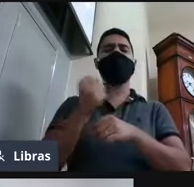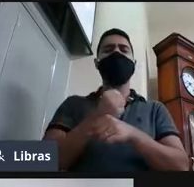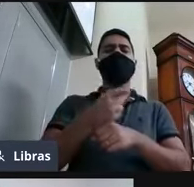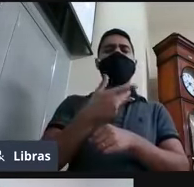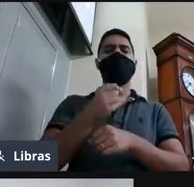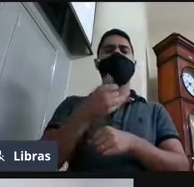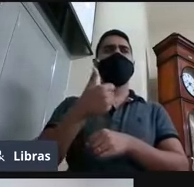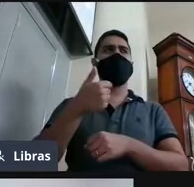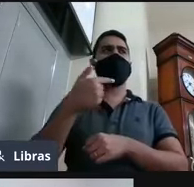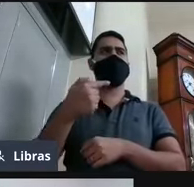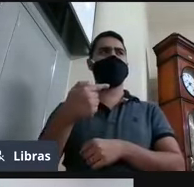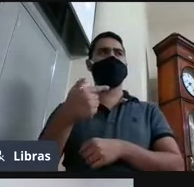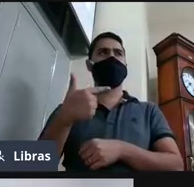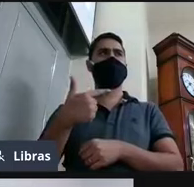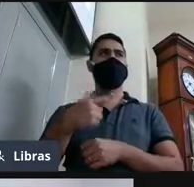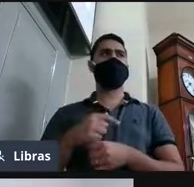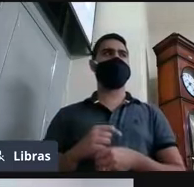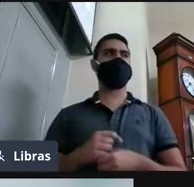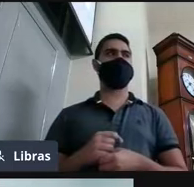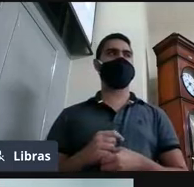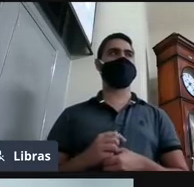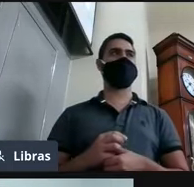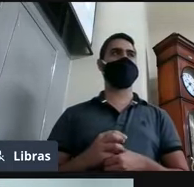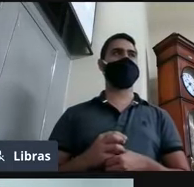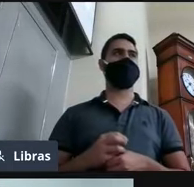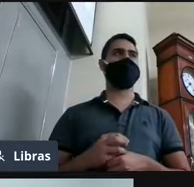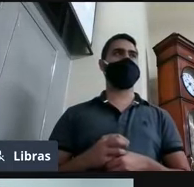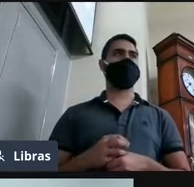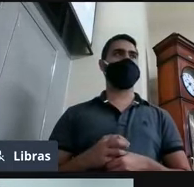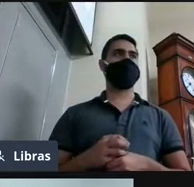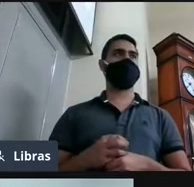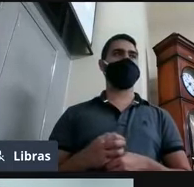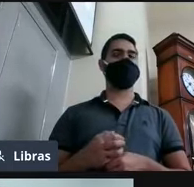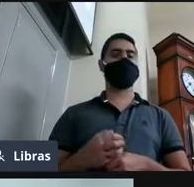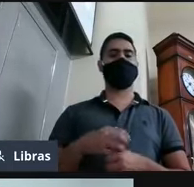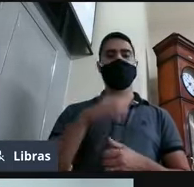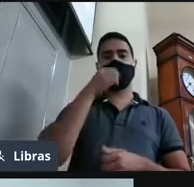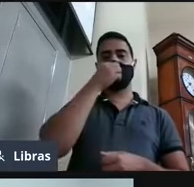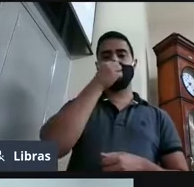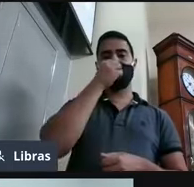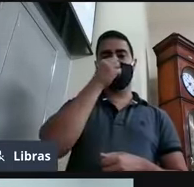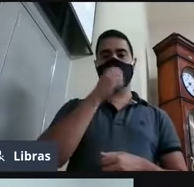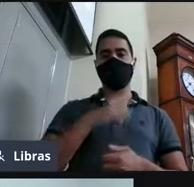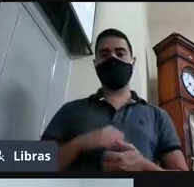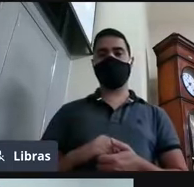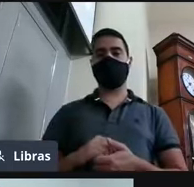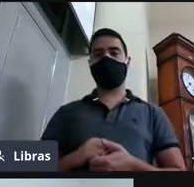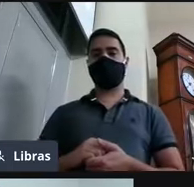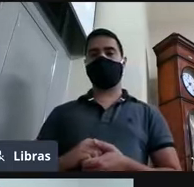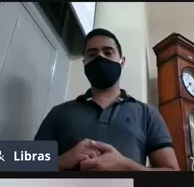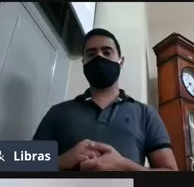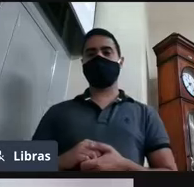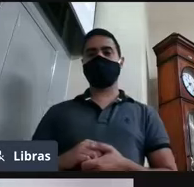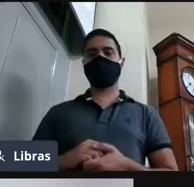para 2013, quando mudou o sistema. Já termino, Rafael. 10 minutos. O que acontece é o